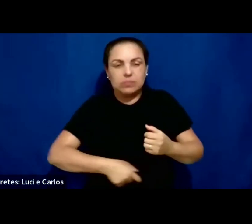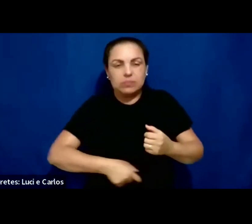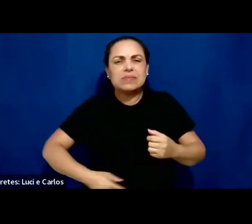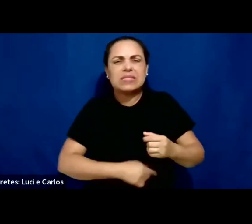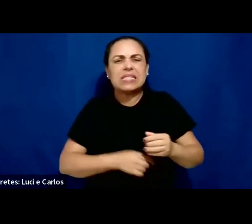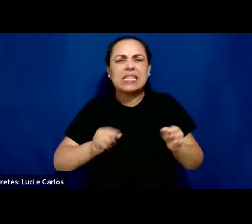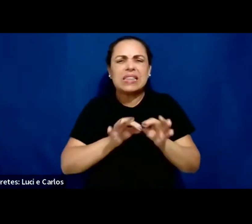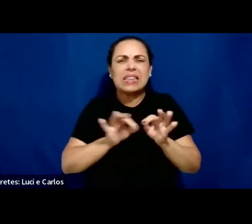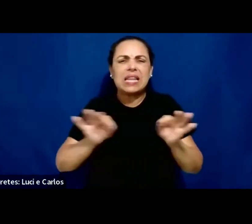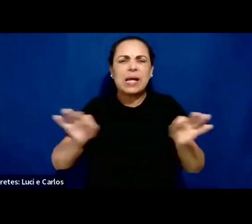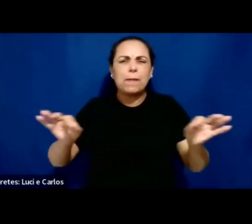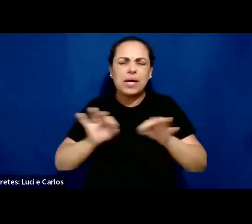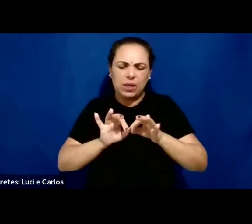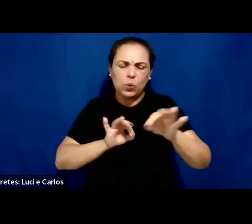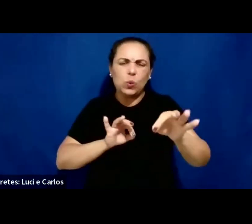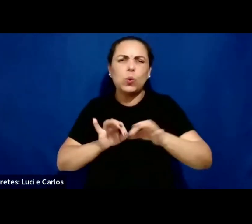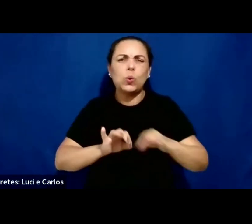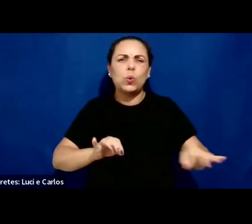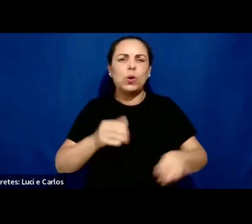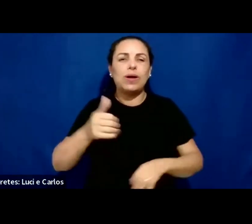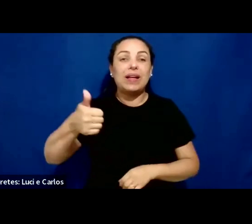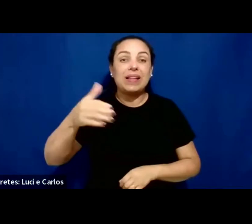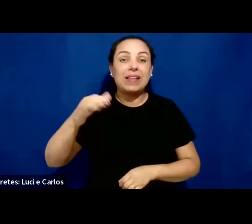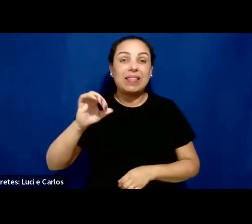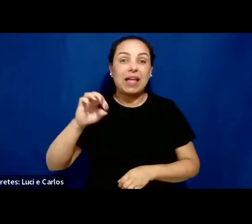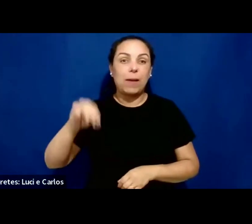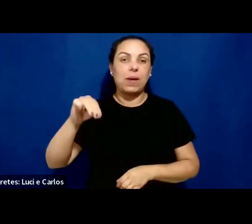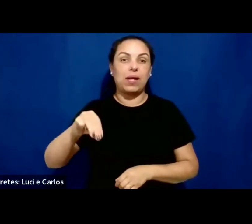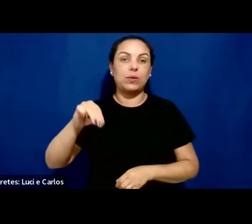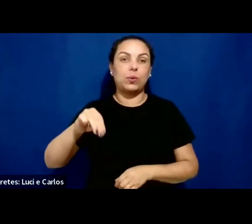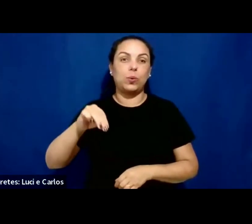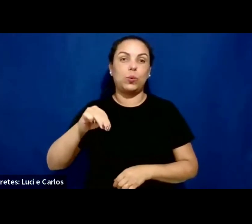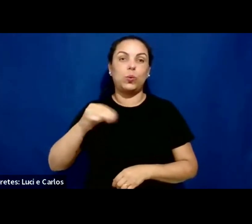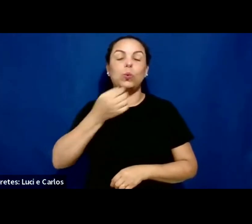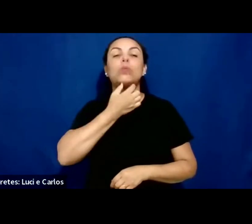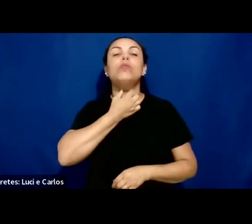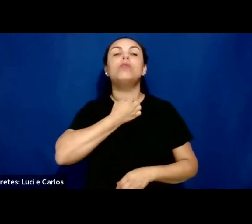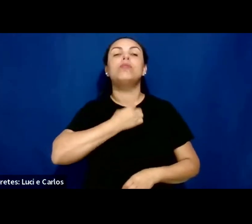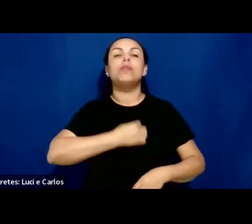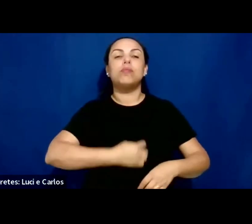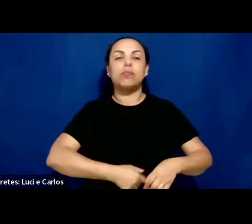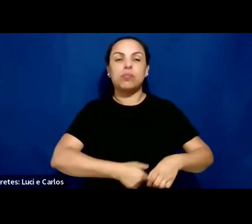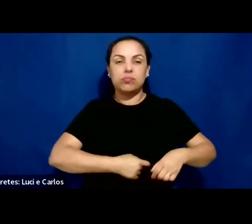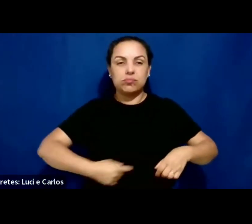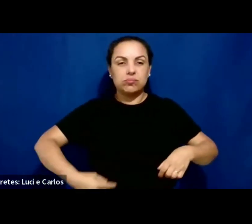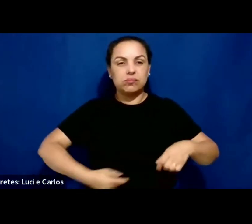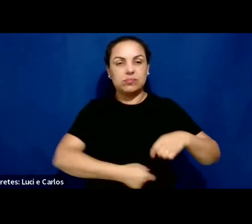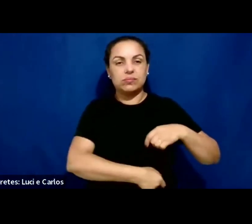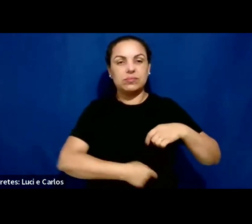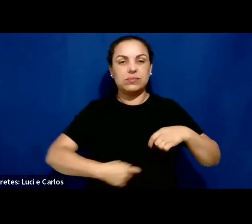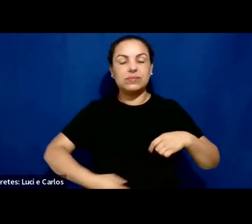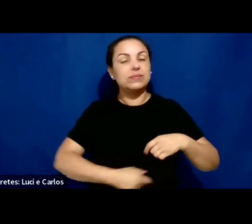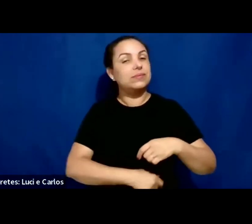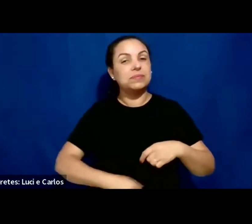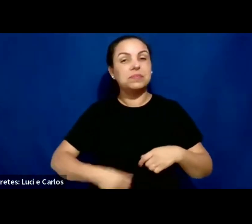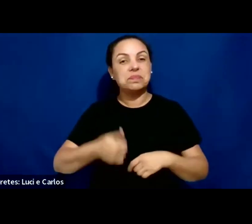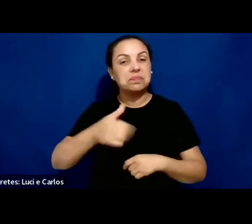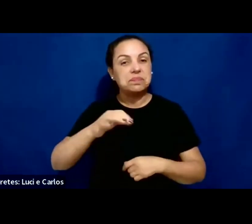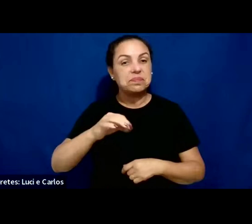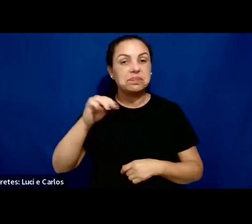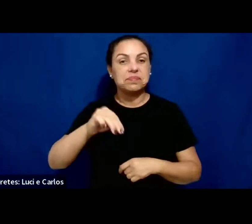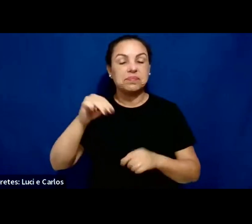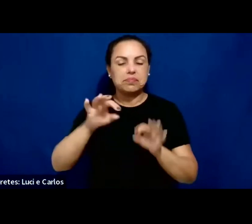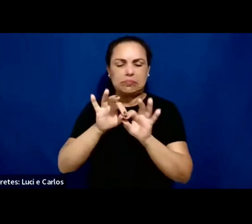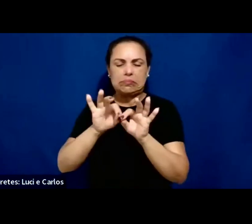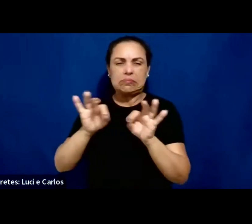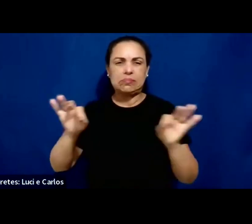agora. Tá? Então, você tem lá a boca, os dentes, a língua, as glândulas salivares, a úvula, né, o esôfago,